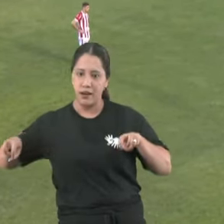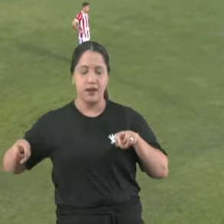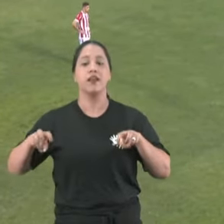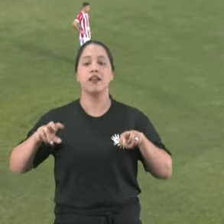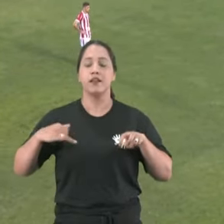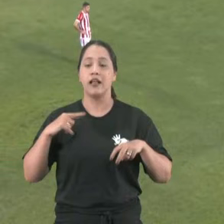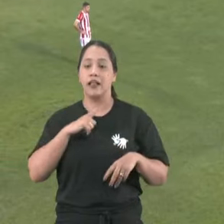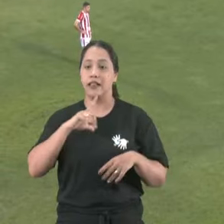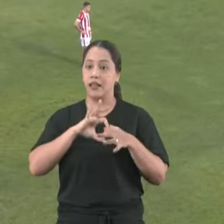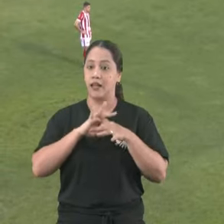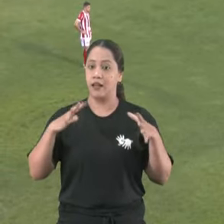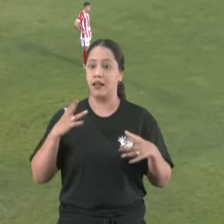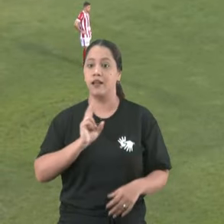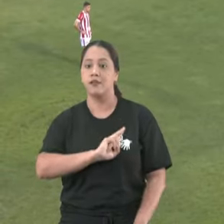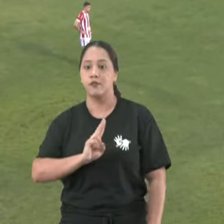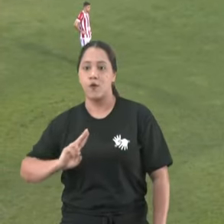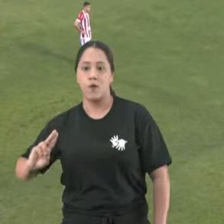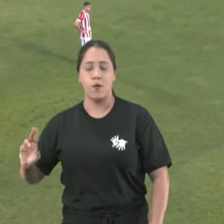dois treinadores.